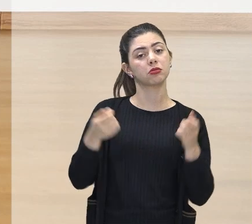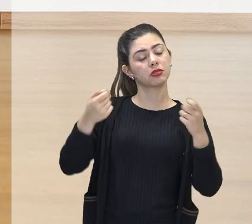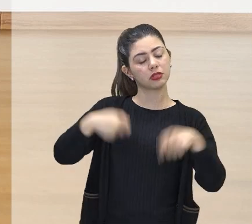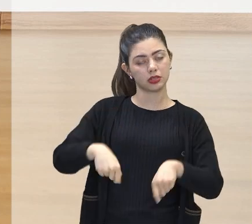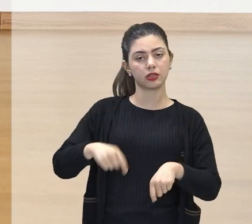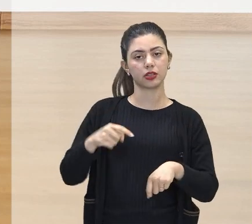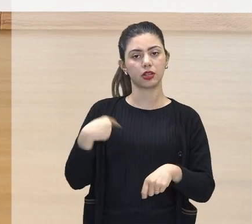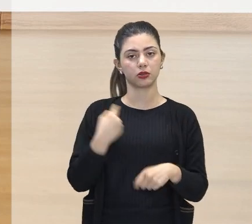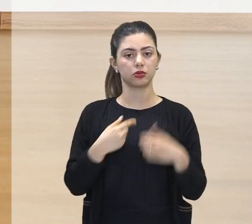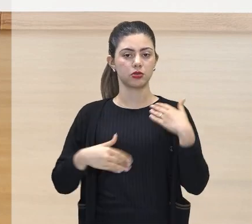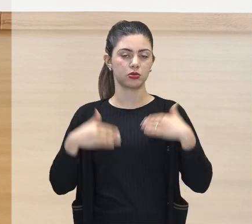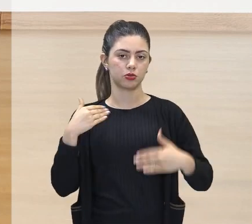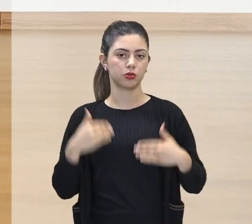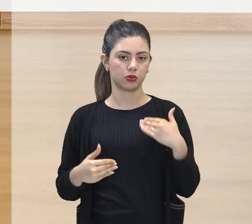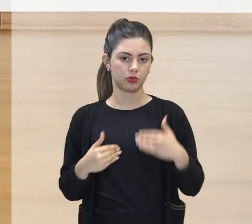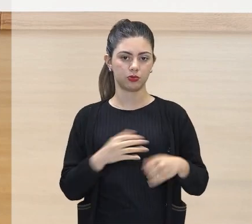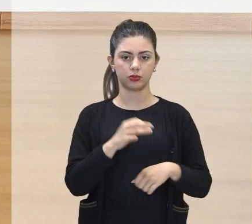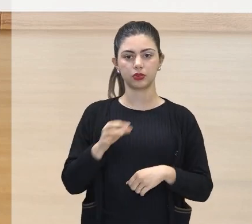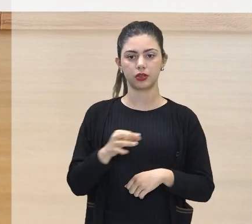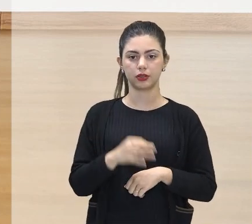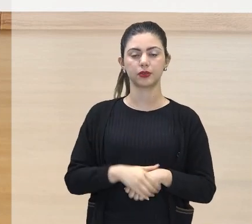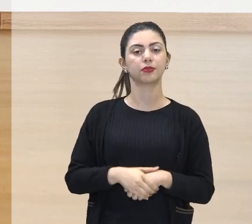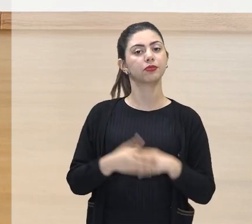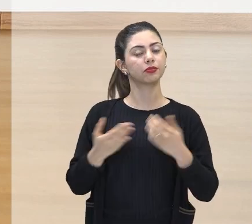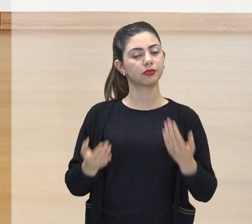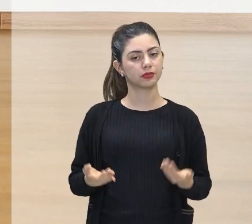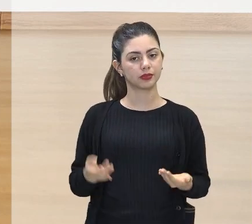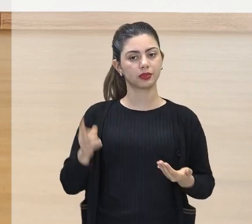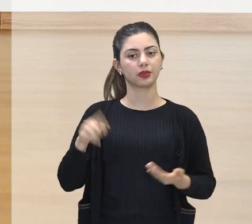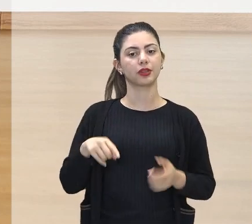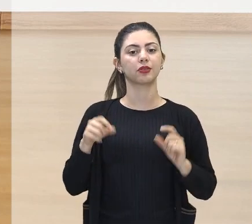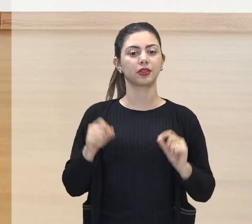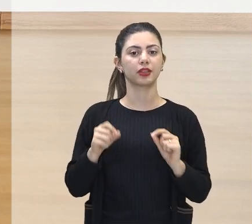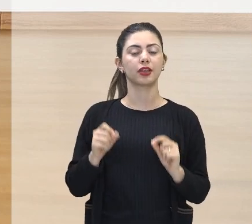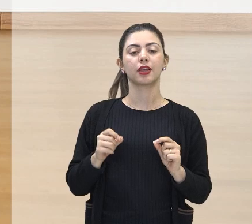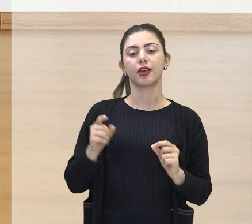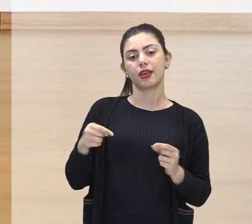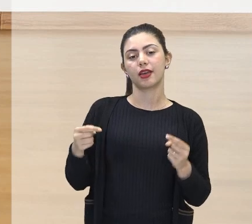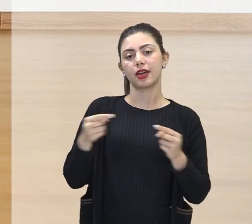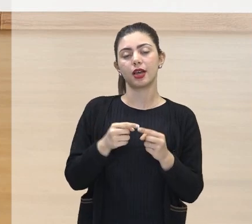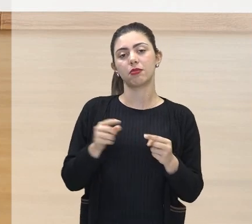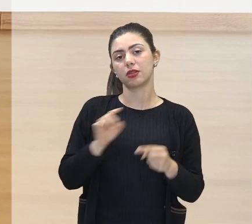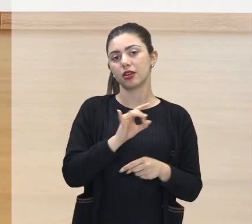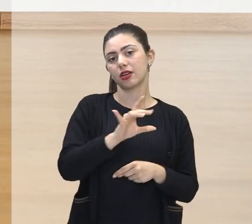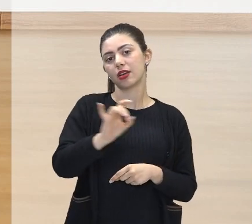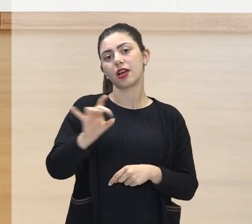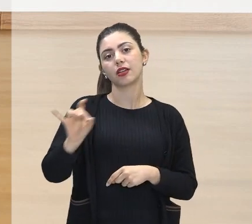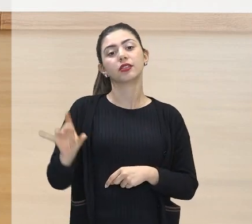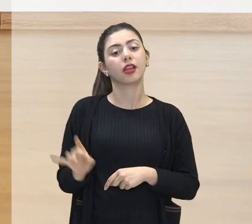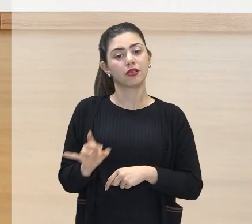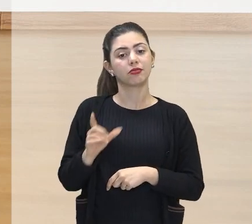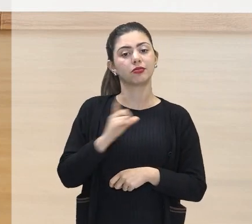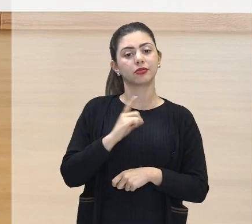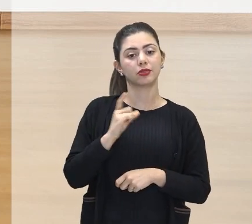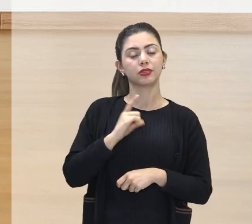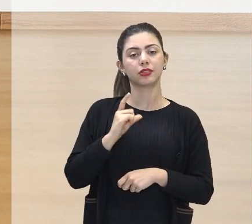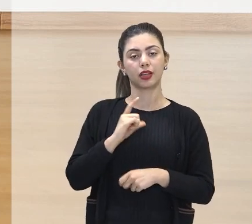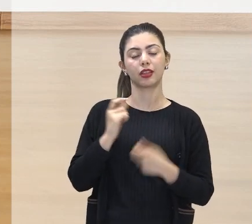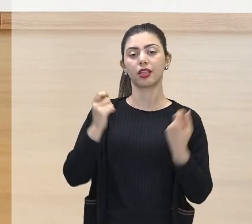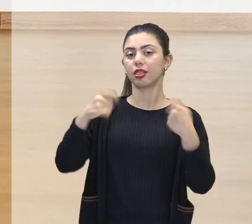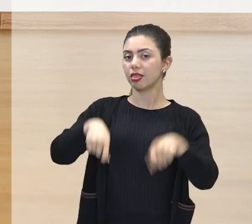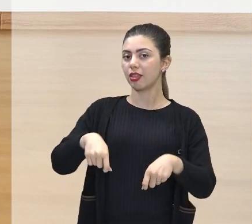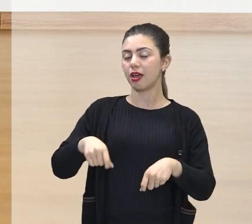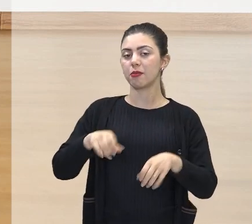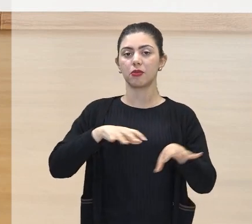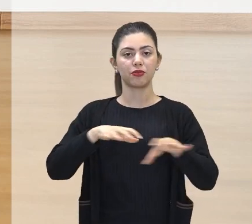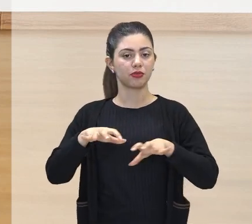os limites do corpo dele, né? Então, essa é a nossa kinesfera. É o espaço onde o nosso corpo ele pode